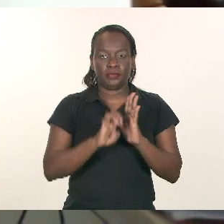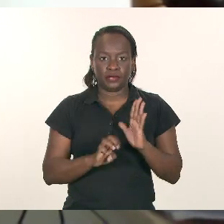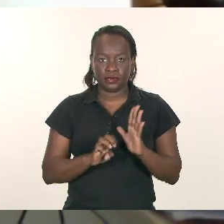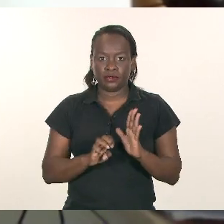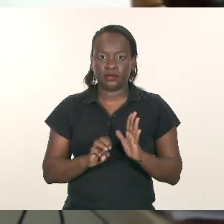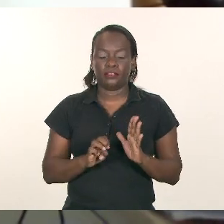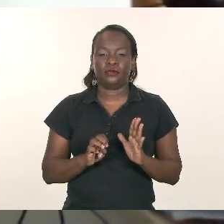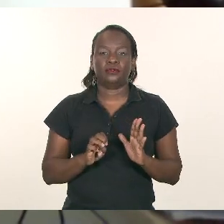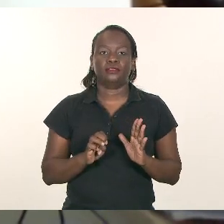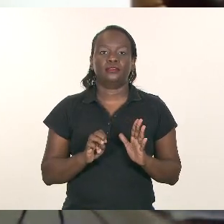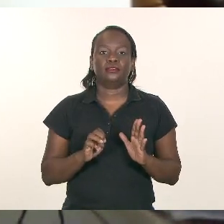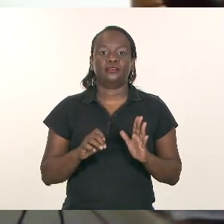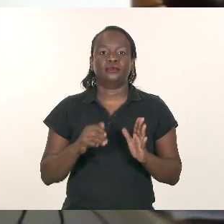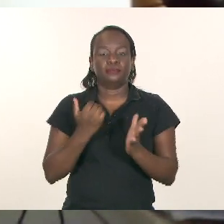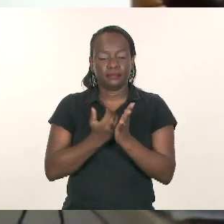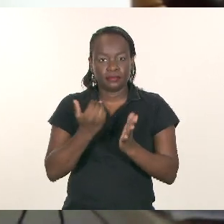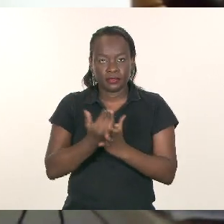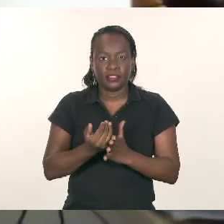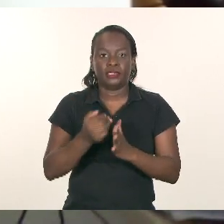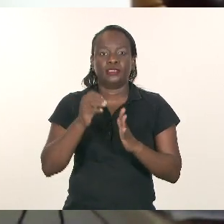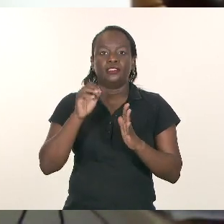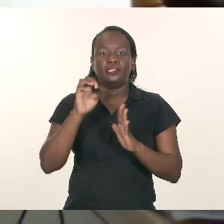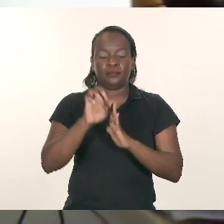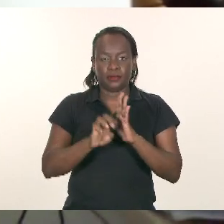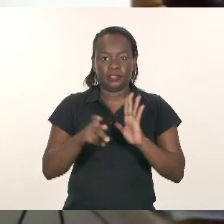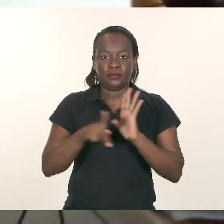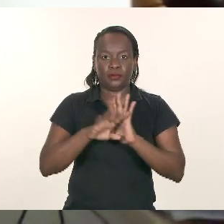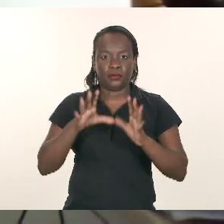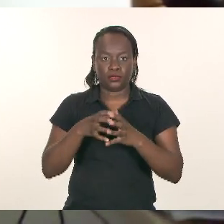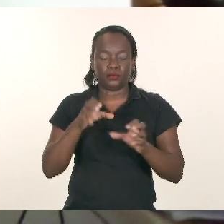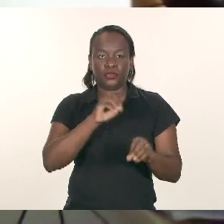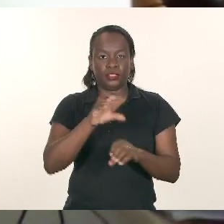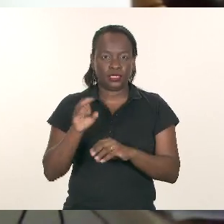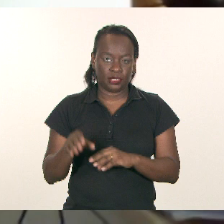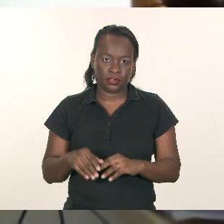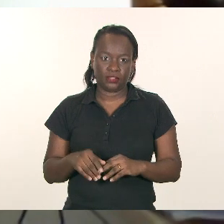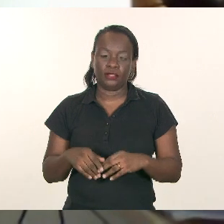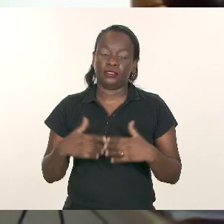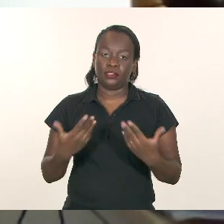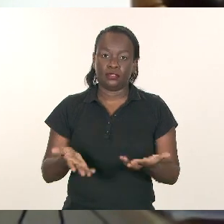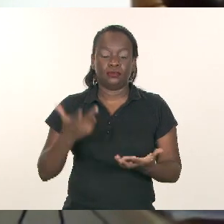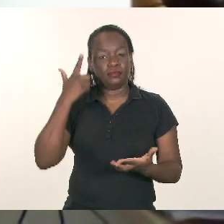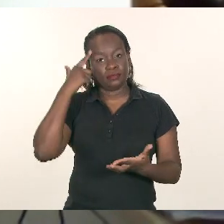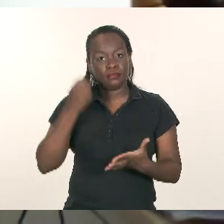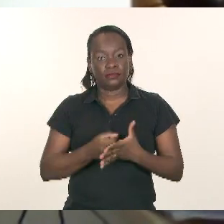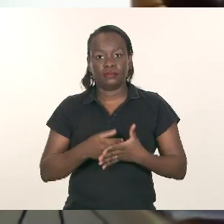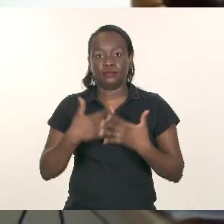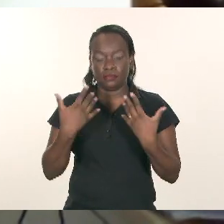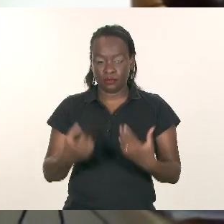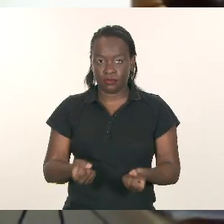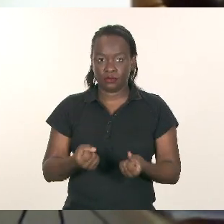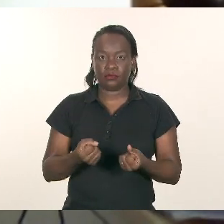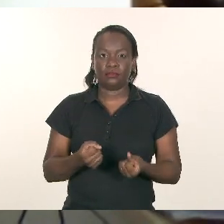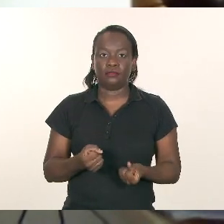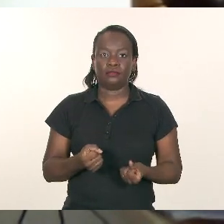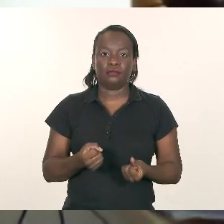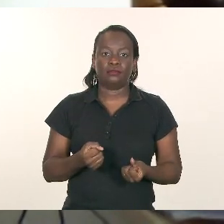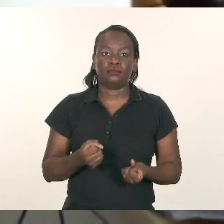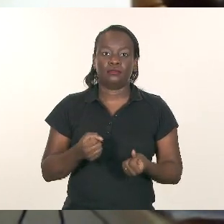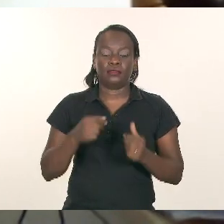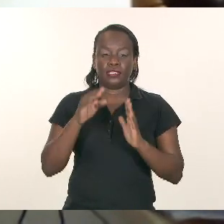emendas, além de uma emenda da Comissão de Educação. O parecer é favorável